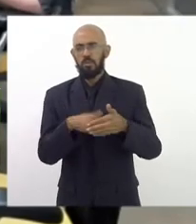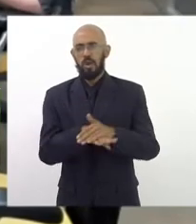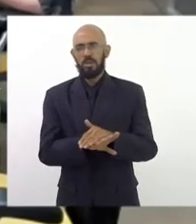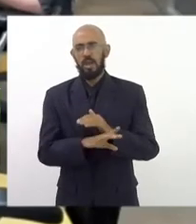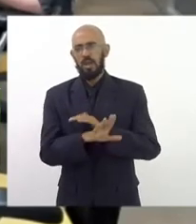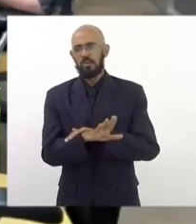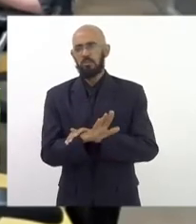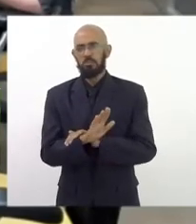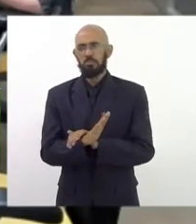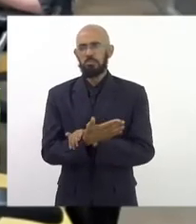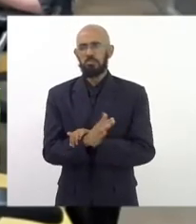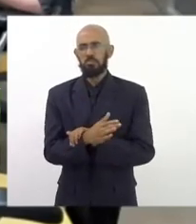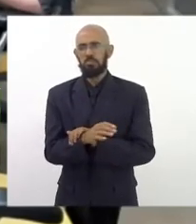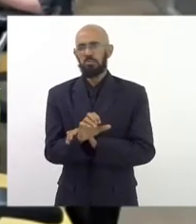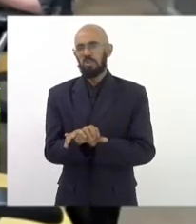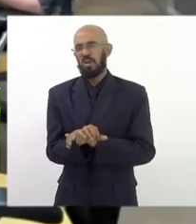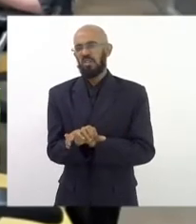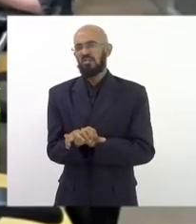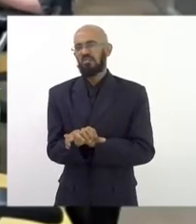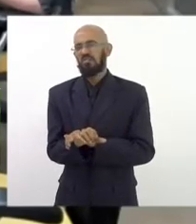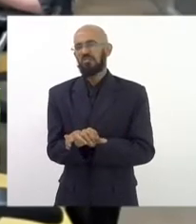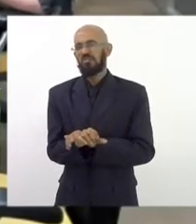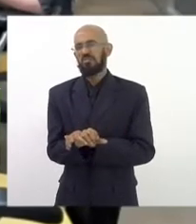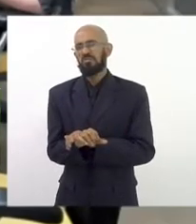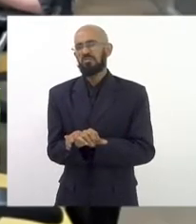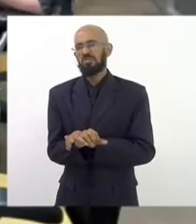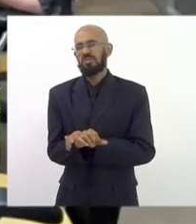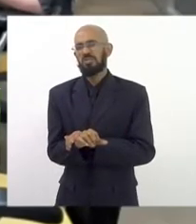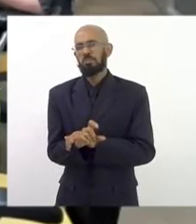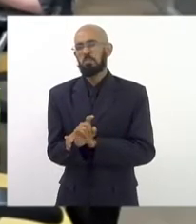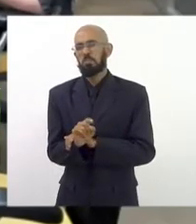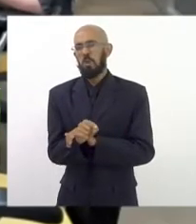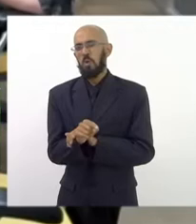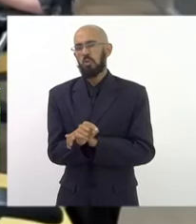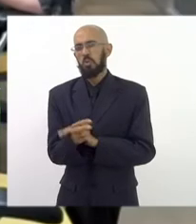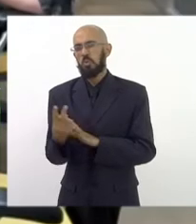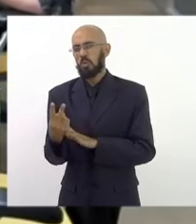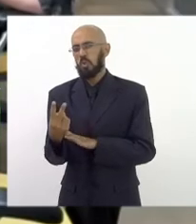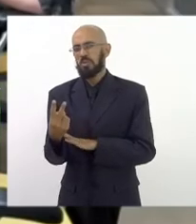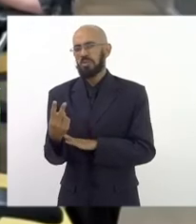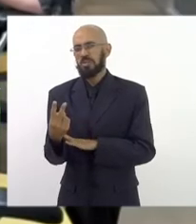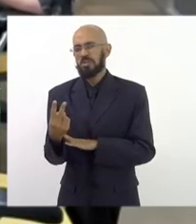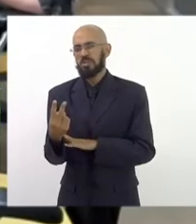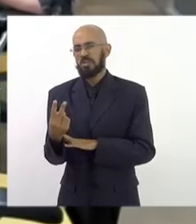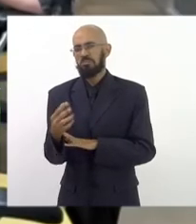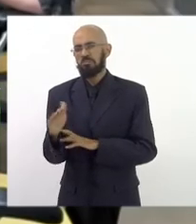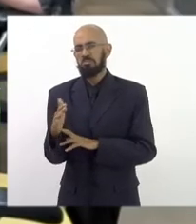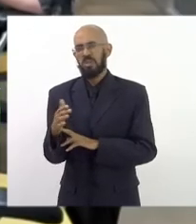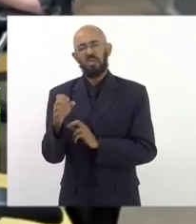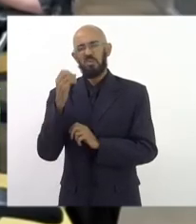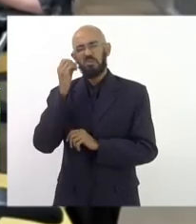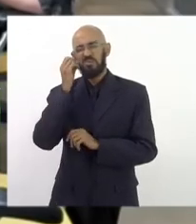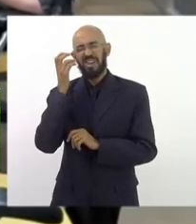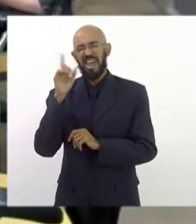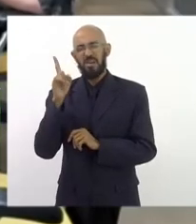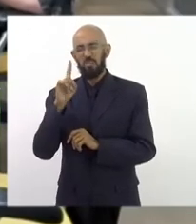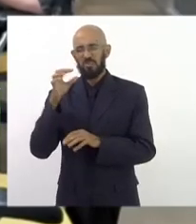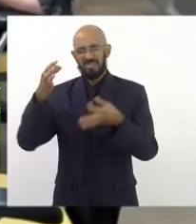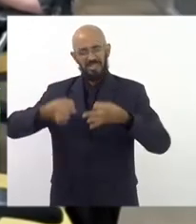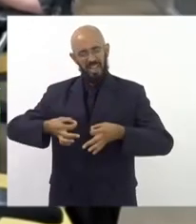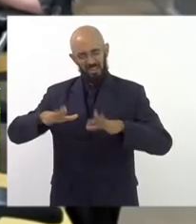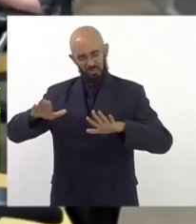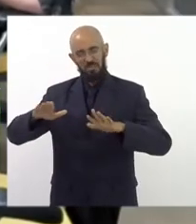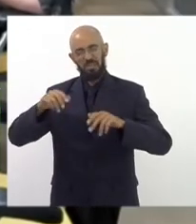foi 9, mas eu tinha 9,2, entre 9,2, eu não tenho de cabeça agora, posso depois